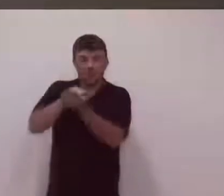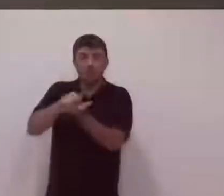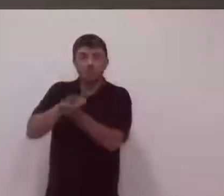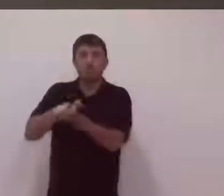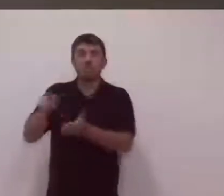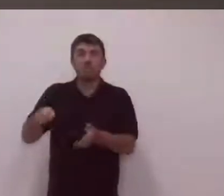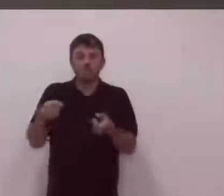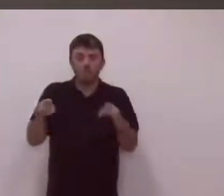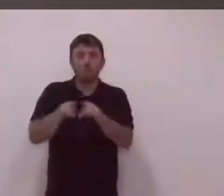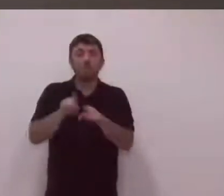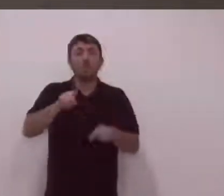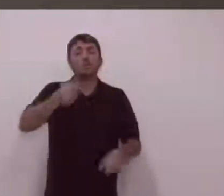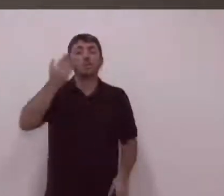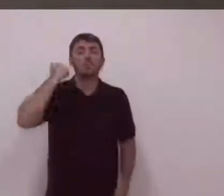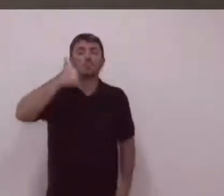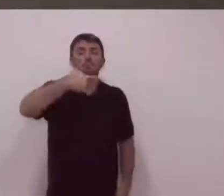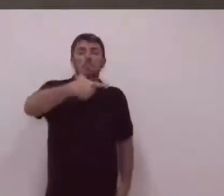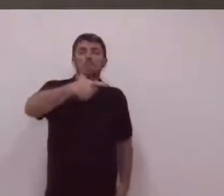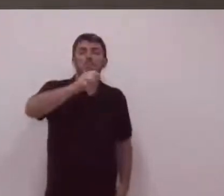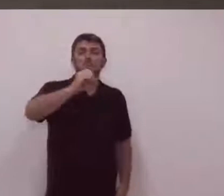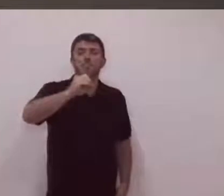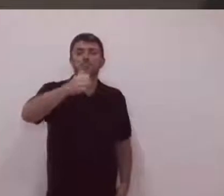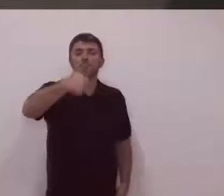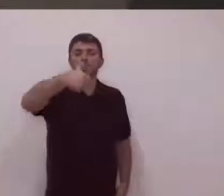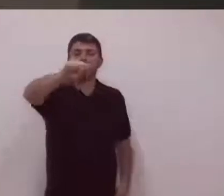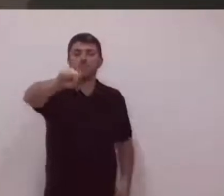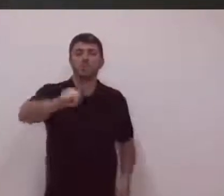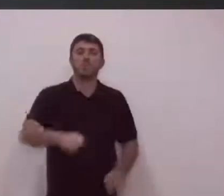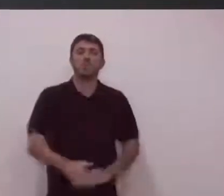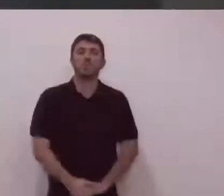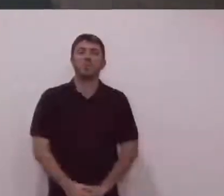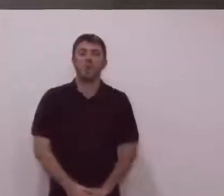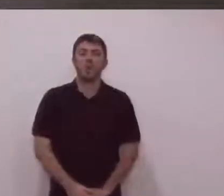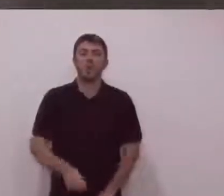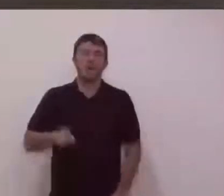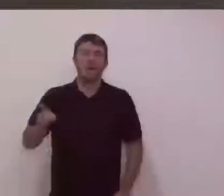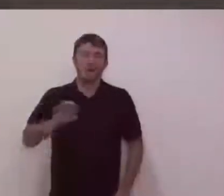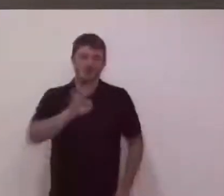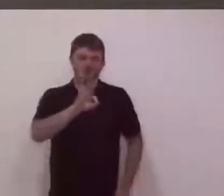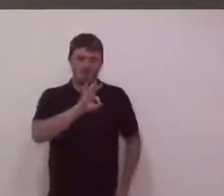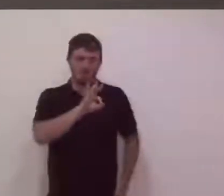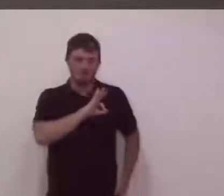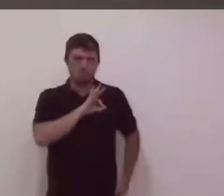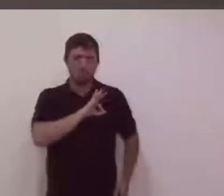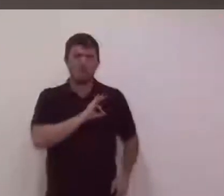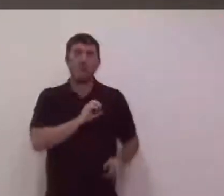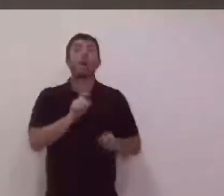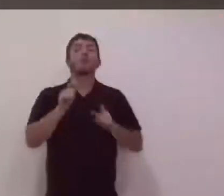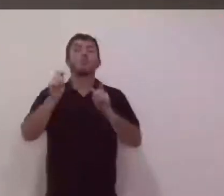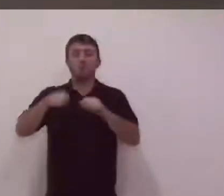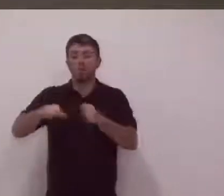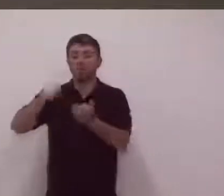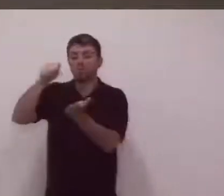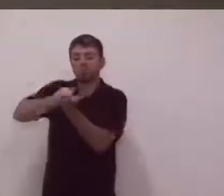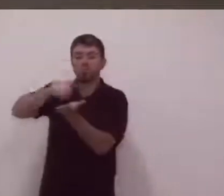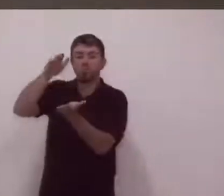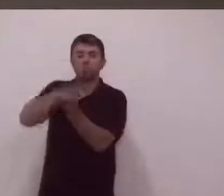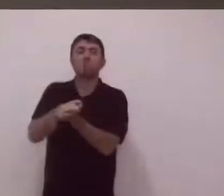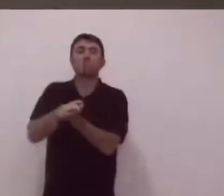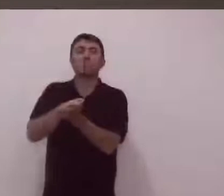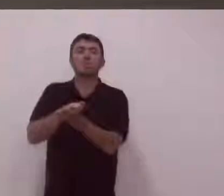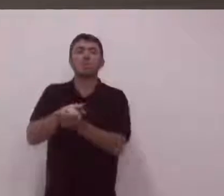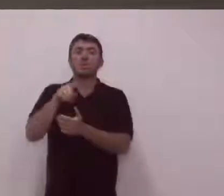esse esse esse convênio de multas onde a polícia militar pode multar os carros de vinhedo e ganha